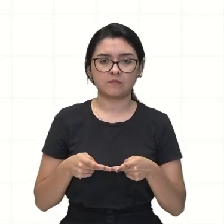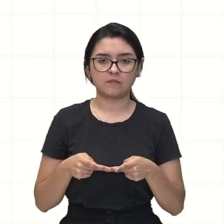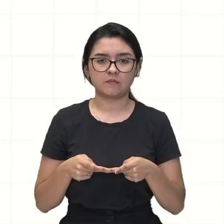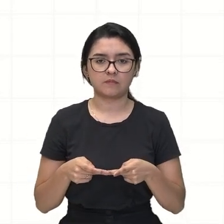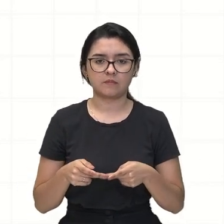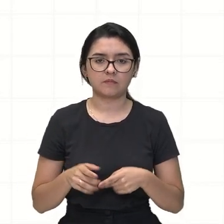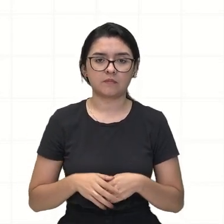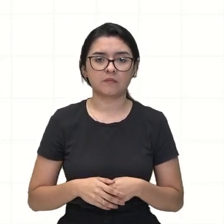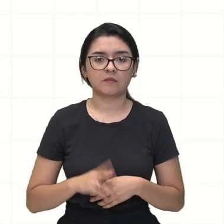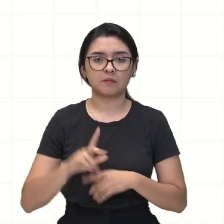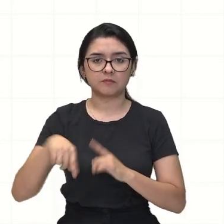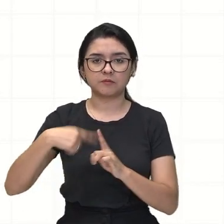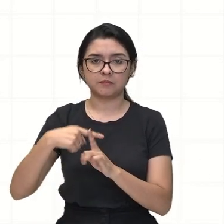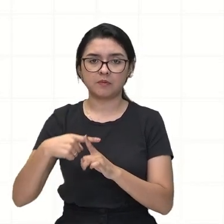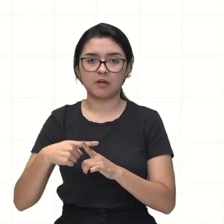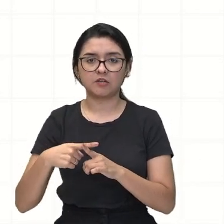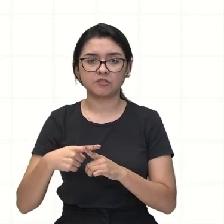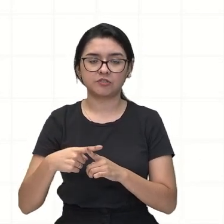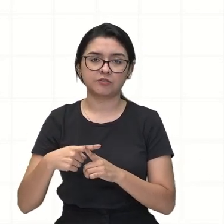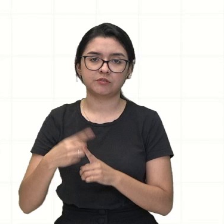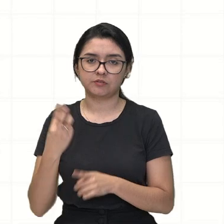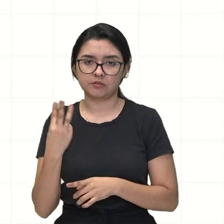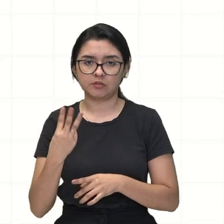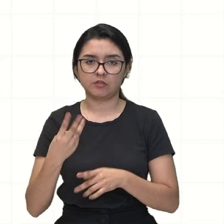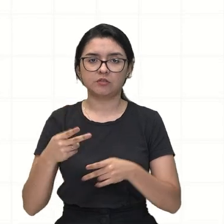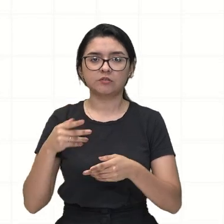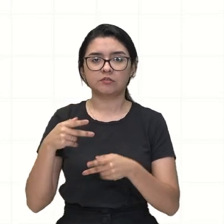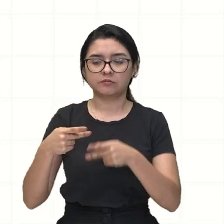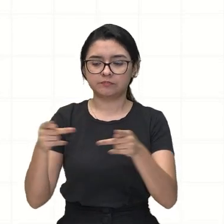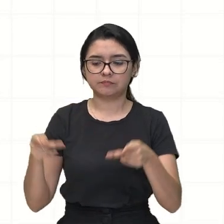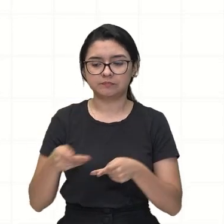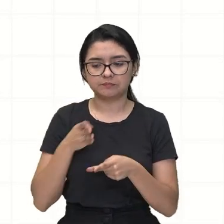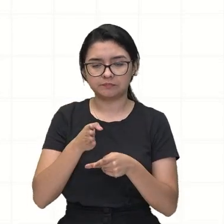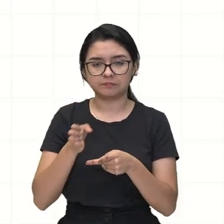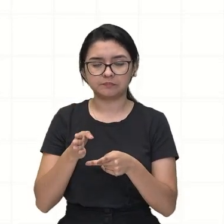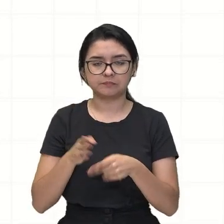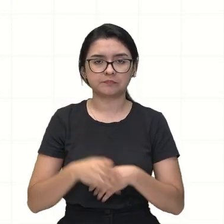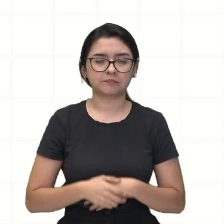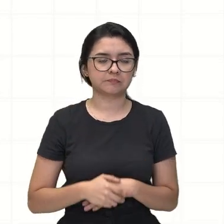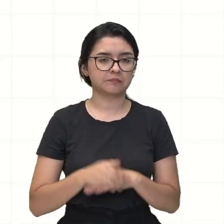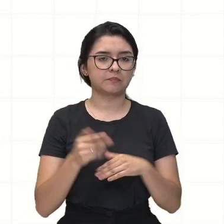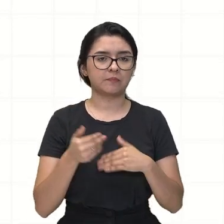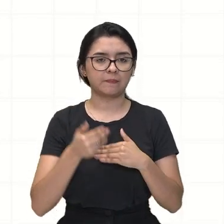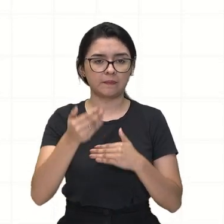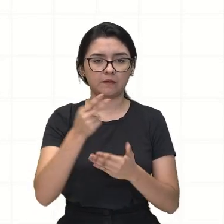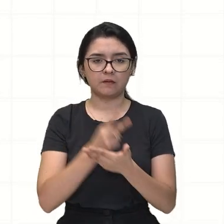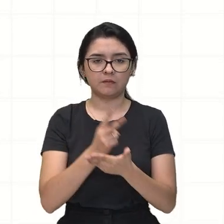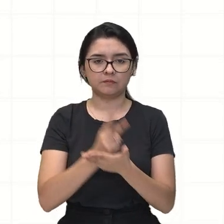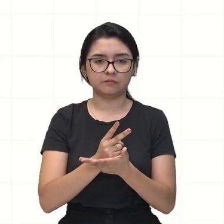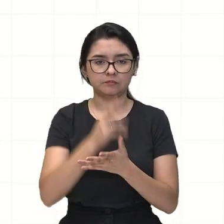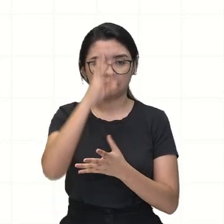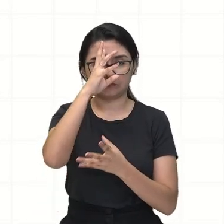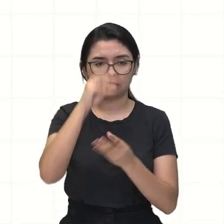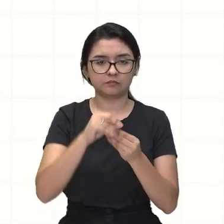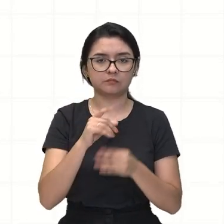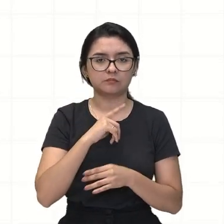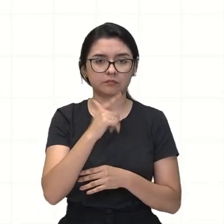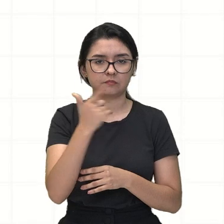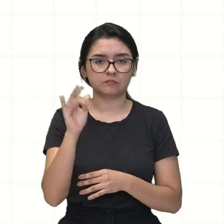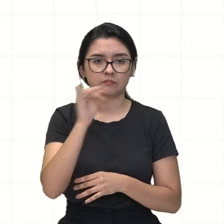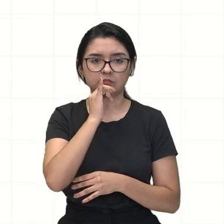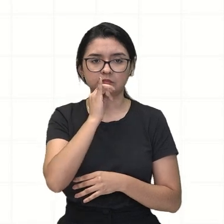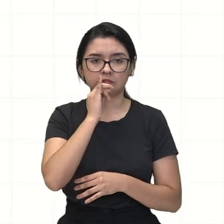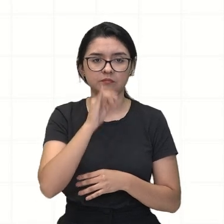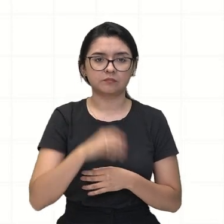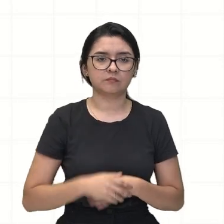mais 3 fatias, né? Em outras palavras, estamos dizendo isso. Tudo bem? Bom, continuando aqui o nosso raciocínio, porque tem outros exemplos. Vamos